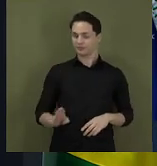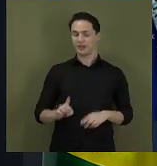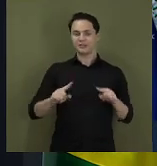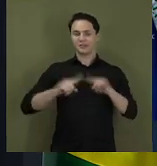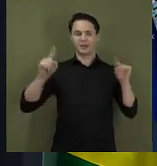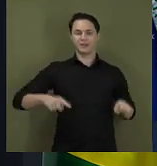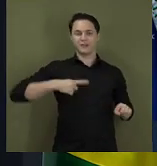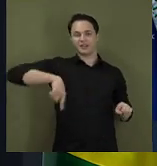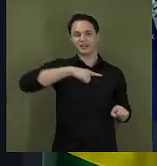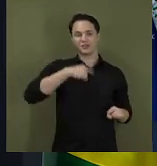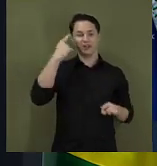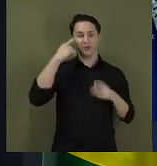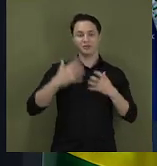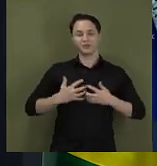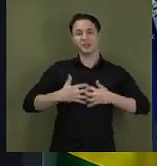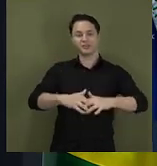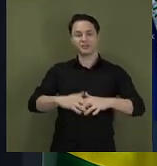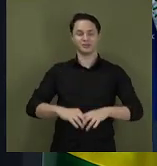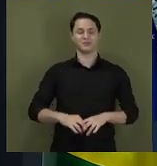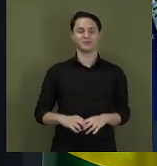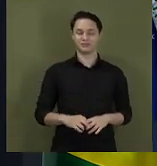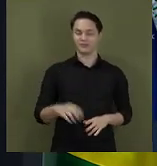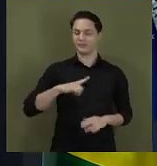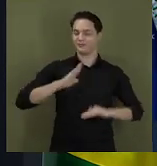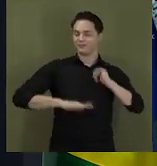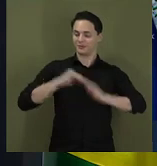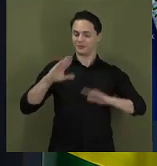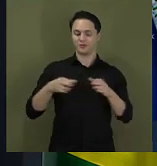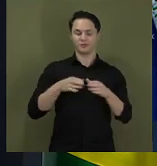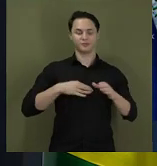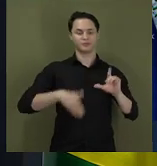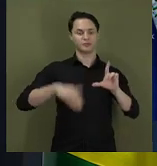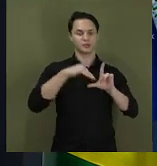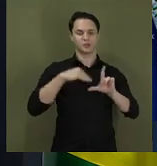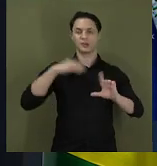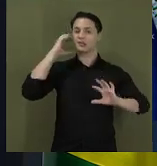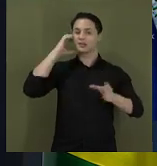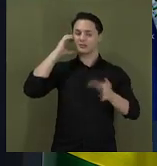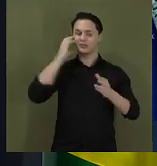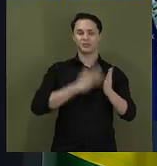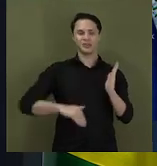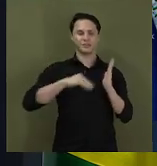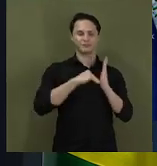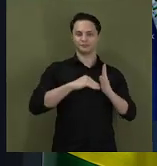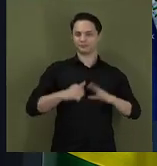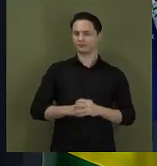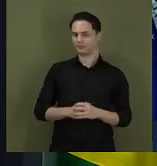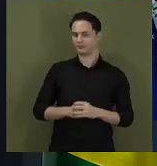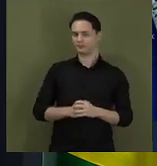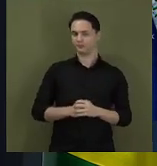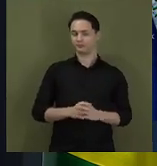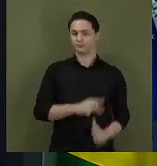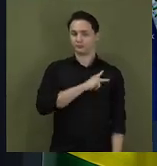trabalho sempre muito atencioso e profissional da equipe da TV Senado, Rádio Senado e Agência Senado. Senhor presidente, o que